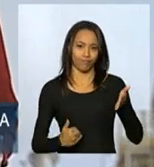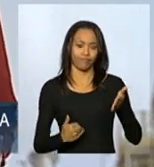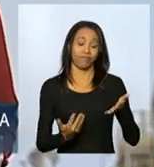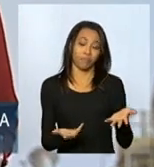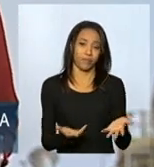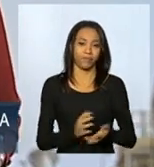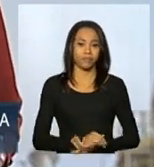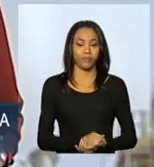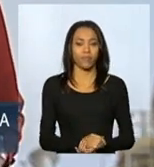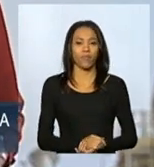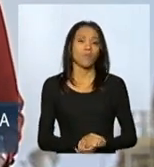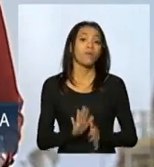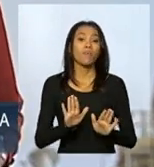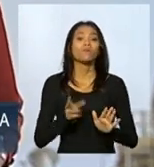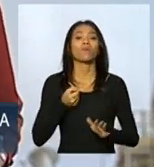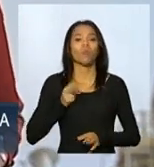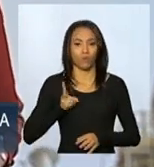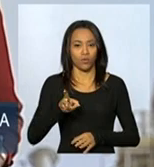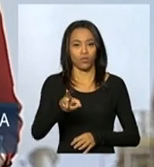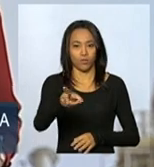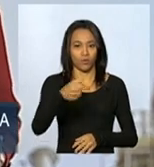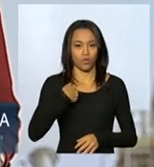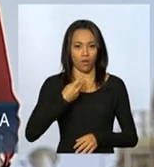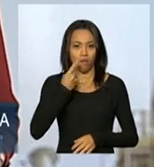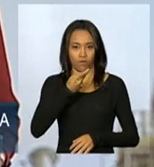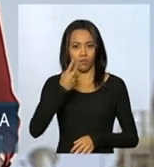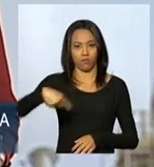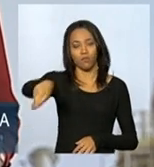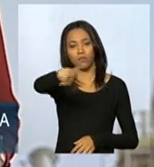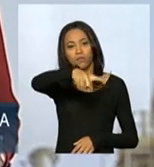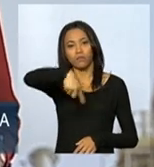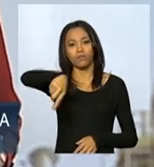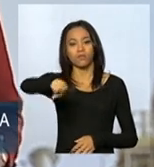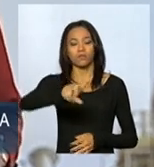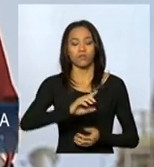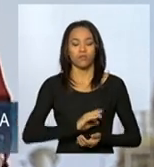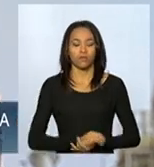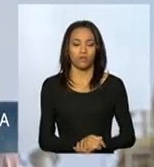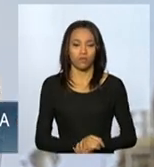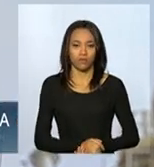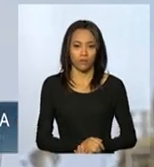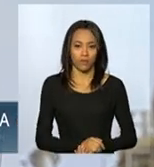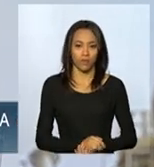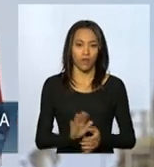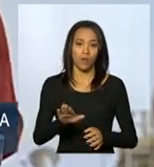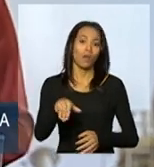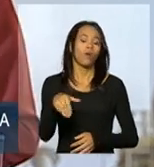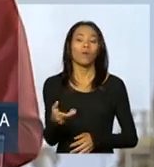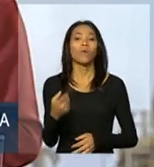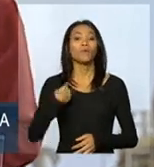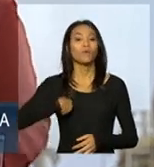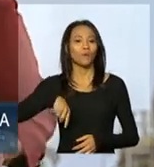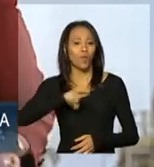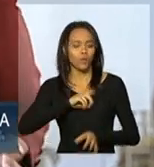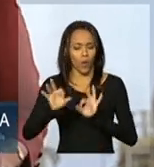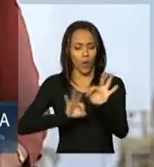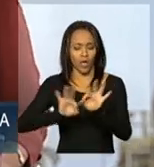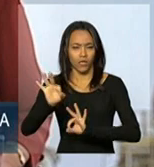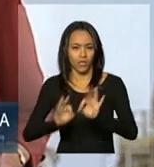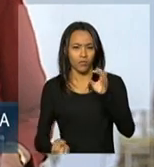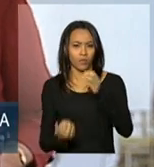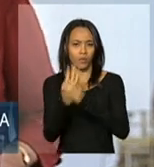Bom, gente, mas continuando o que eu estava falando para vocês. Quando a gente fez o Pronatec